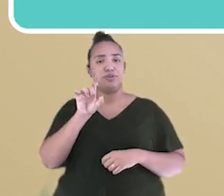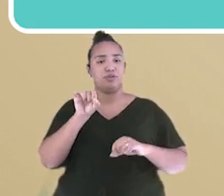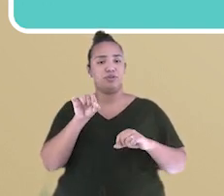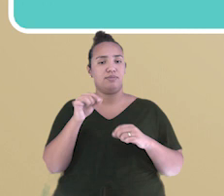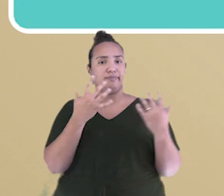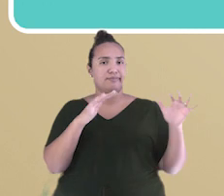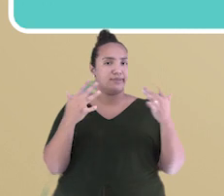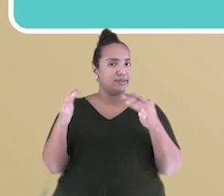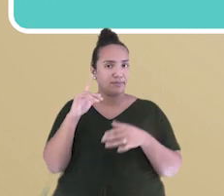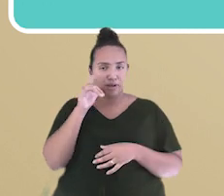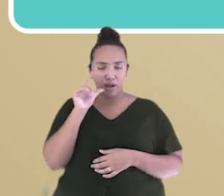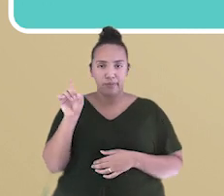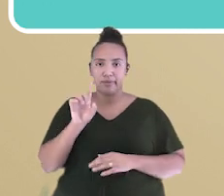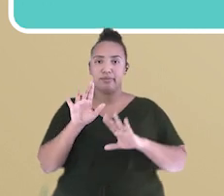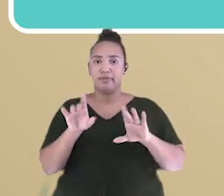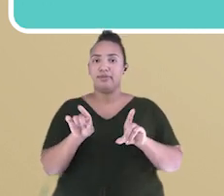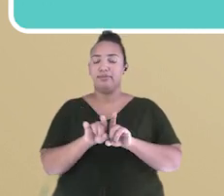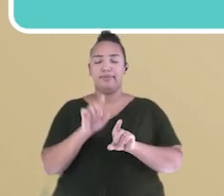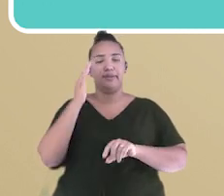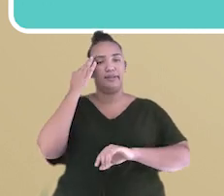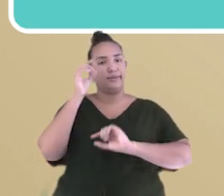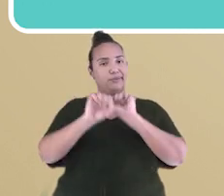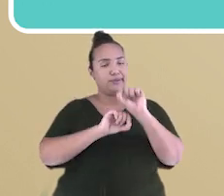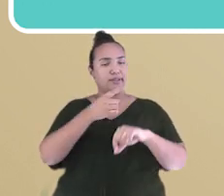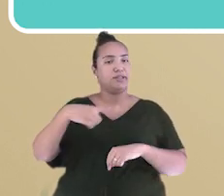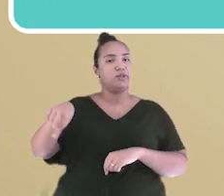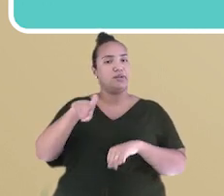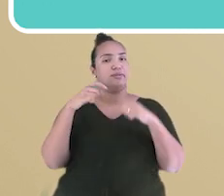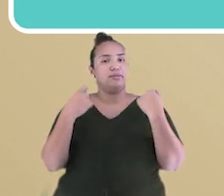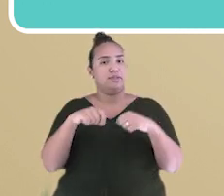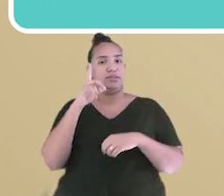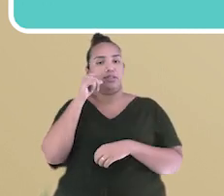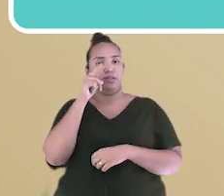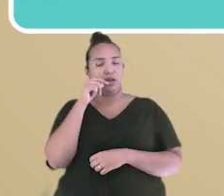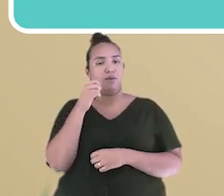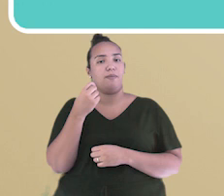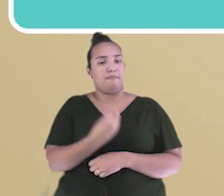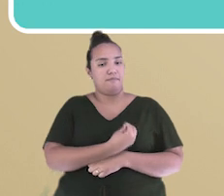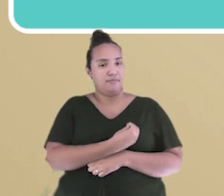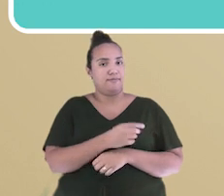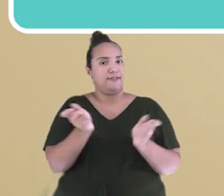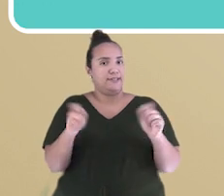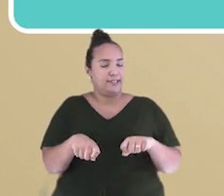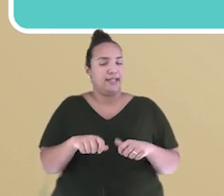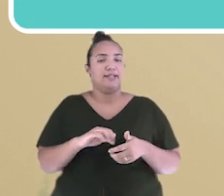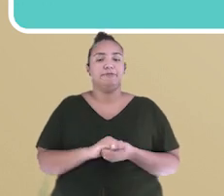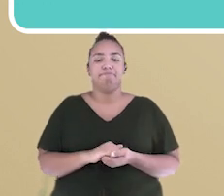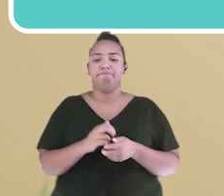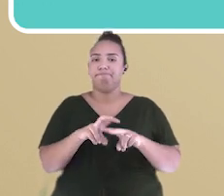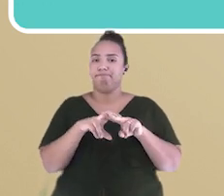foi estabelecida para se comemorar, mas para entendermos que sem a água não há como ter vida no